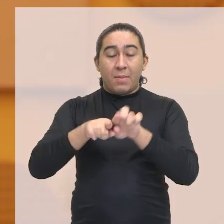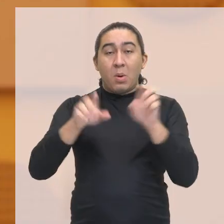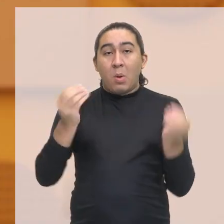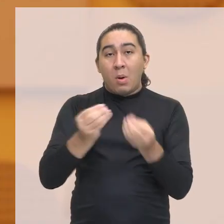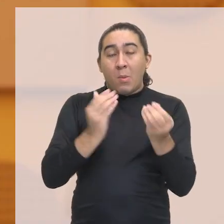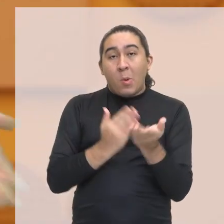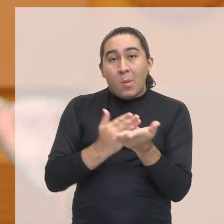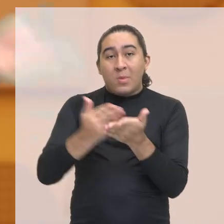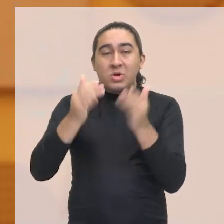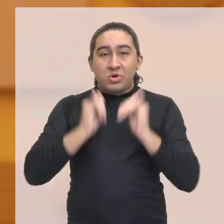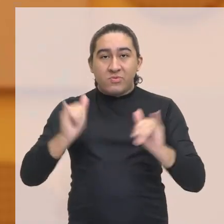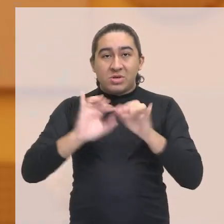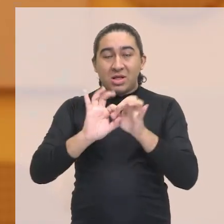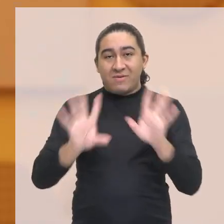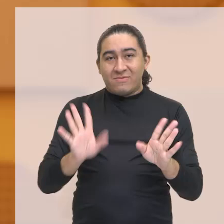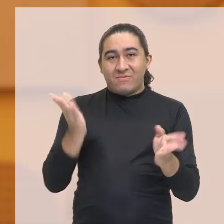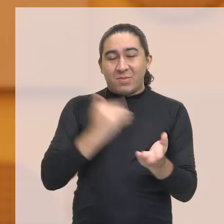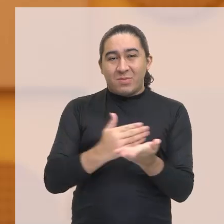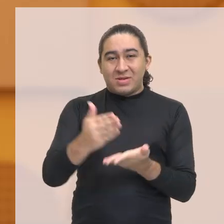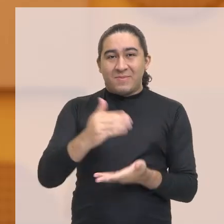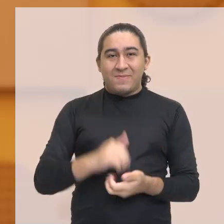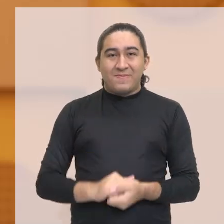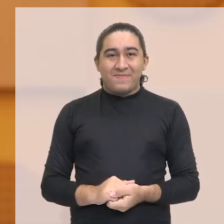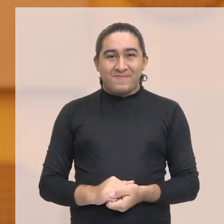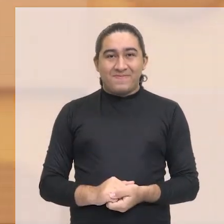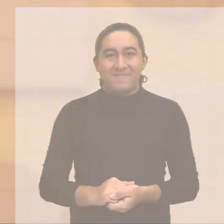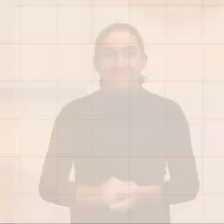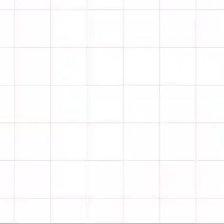liberdade. Vamos à nossa aula?